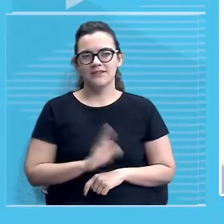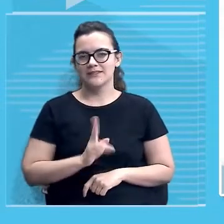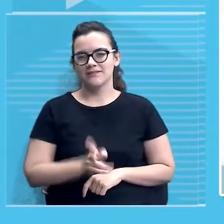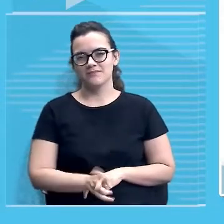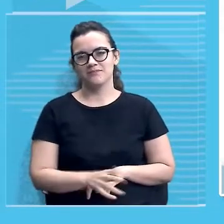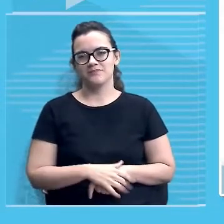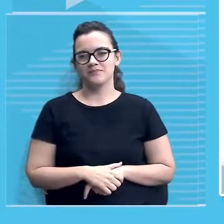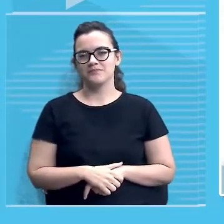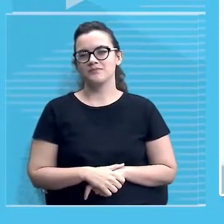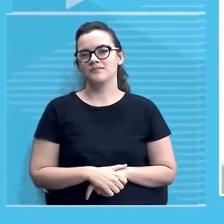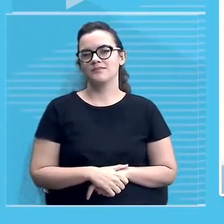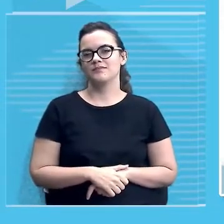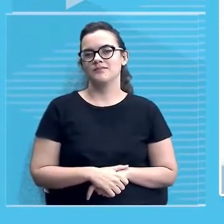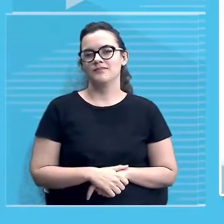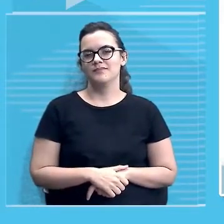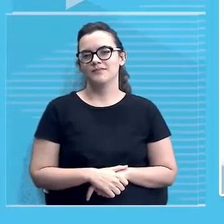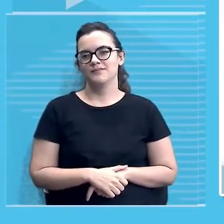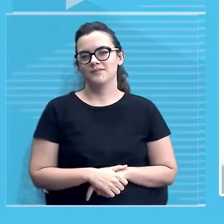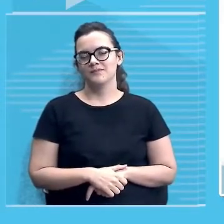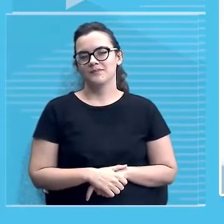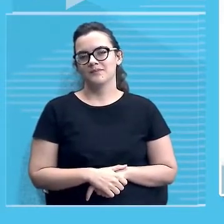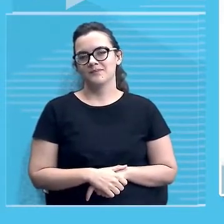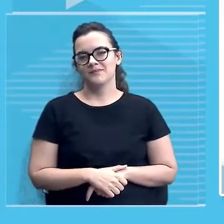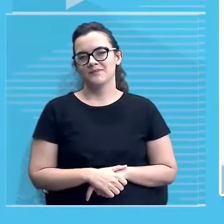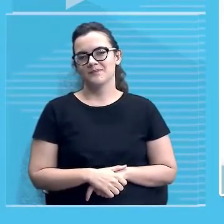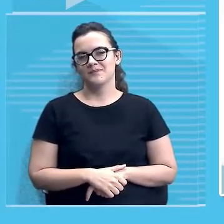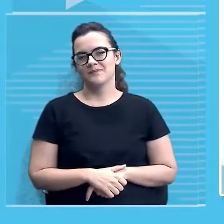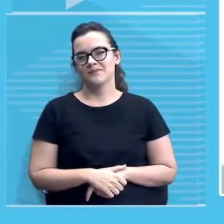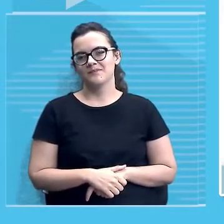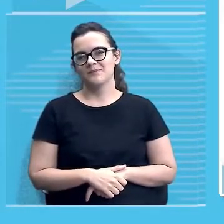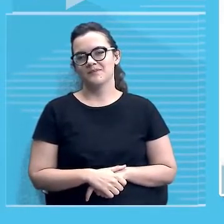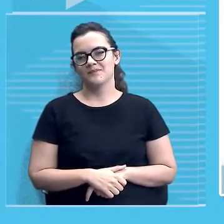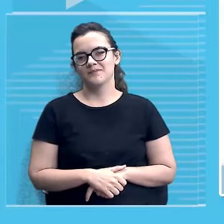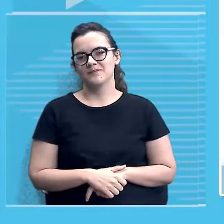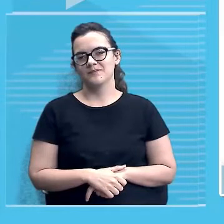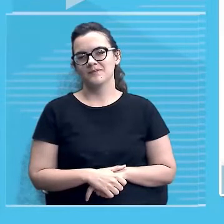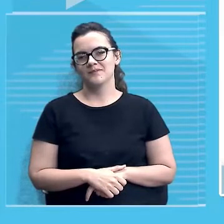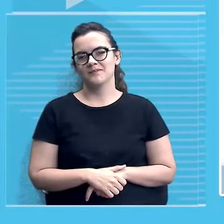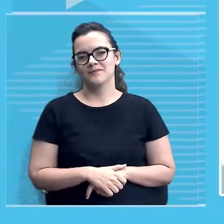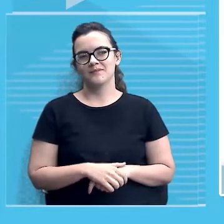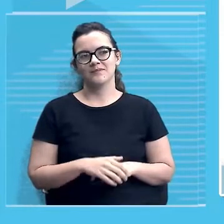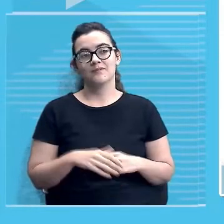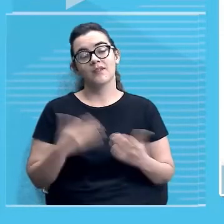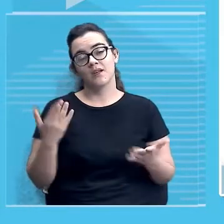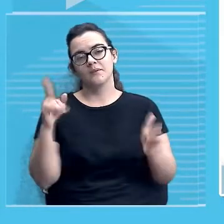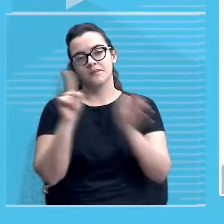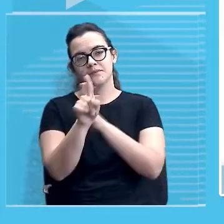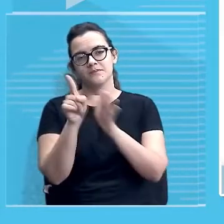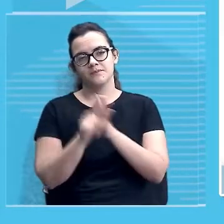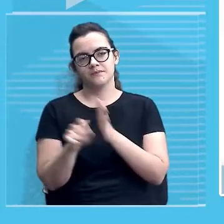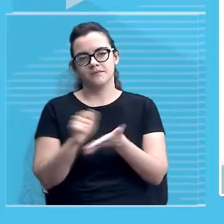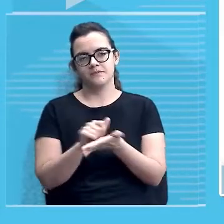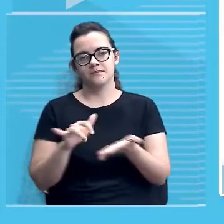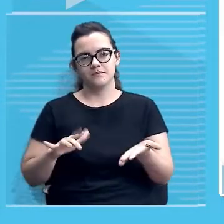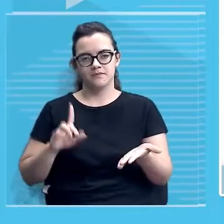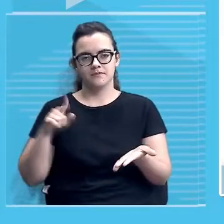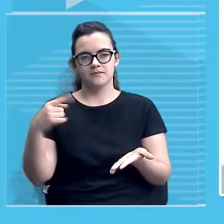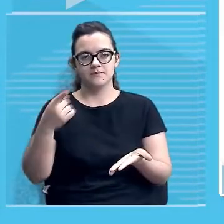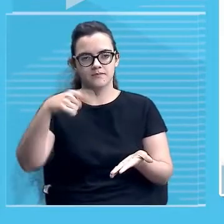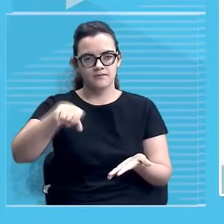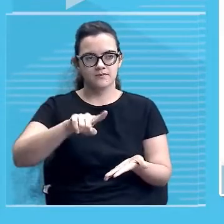trabalhar com essa informação, tá? Daqui a pouquinho, nas nossas questões. Beleza?